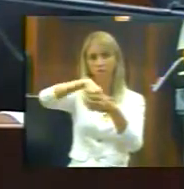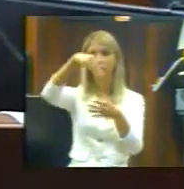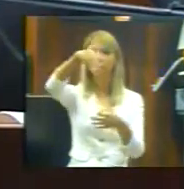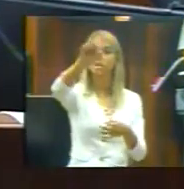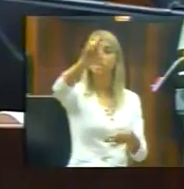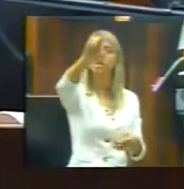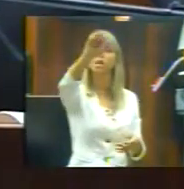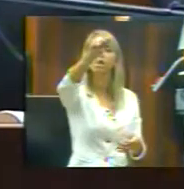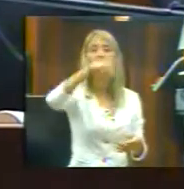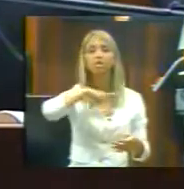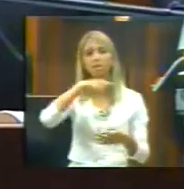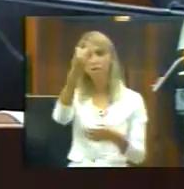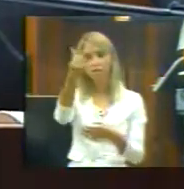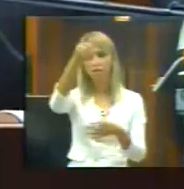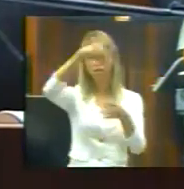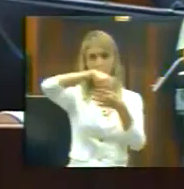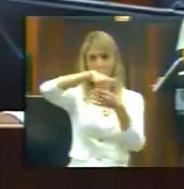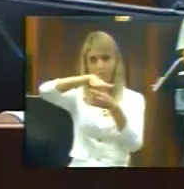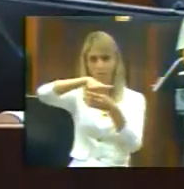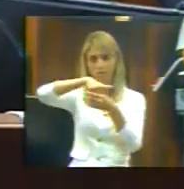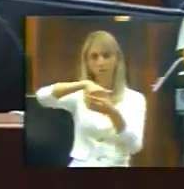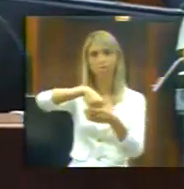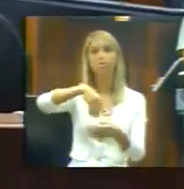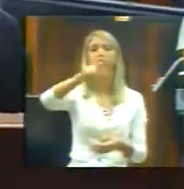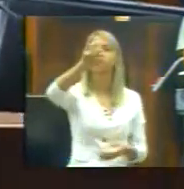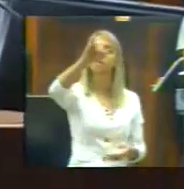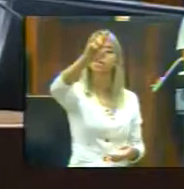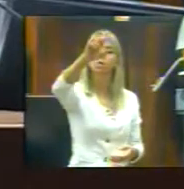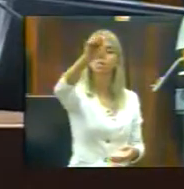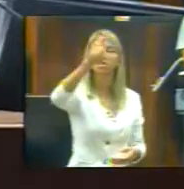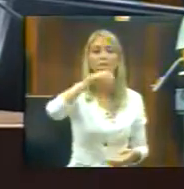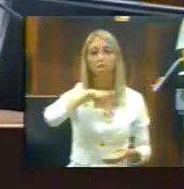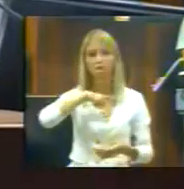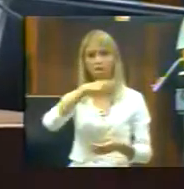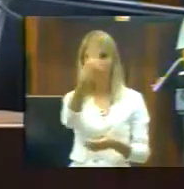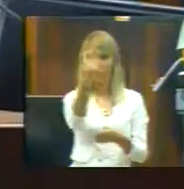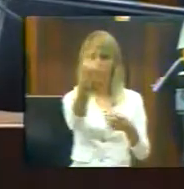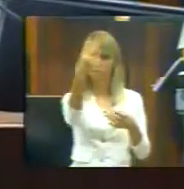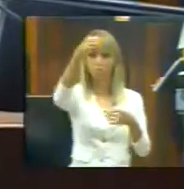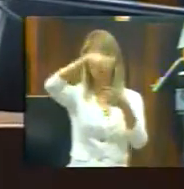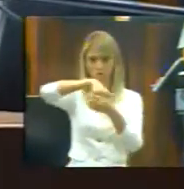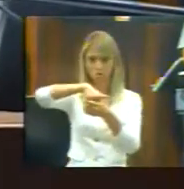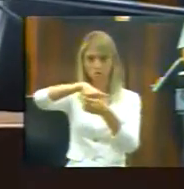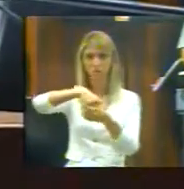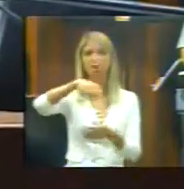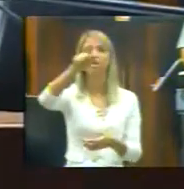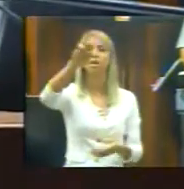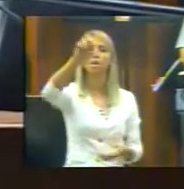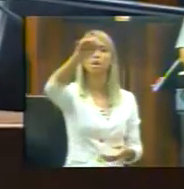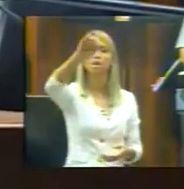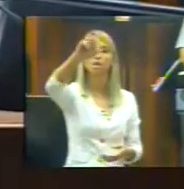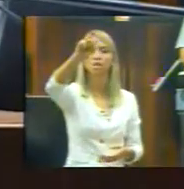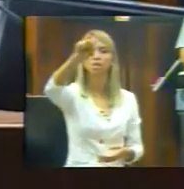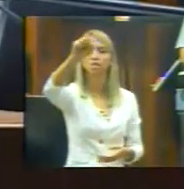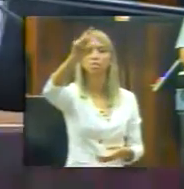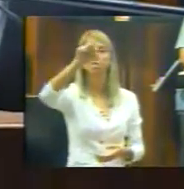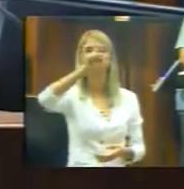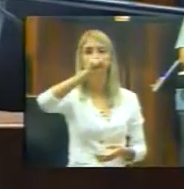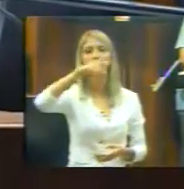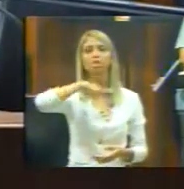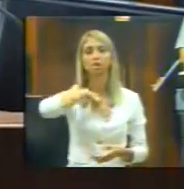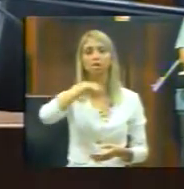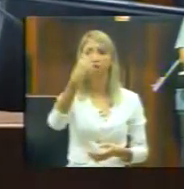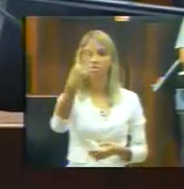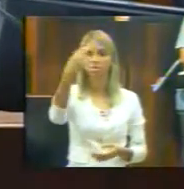6 votos. O candidato Luiz Patrick com 2 votos. E a candidata Raíssa com 3 votos. E a candidata